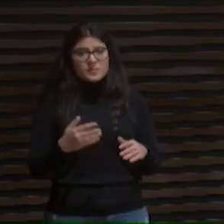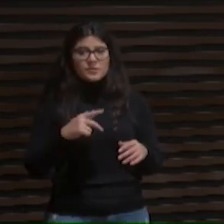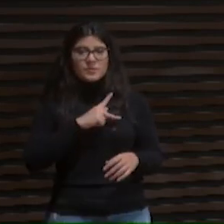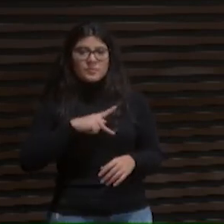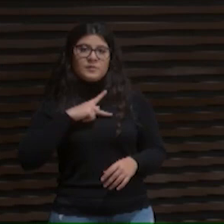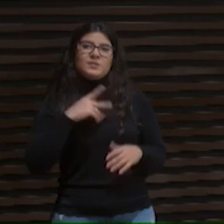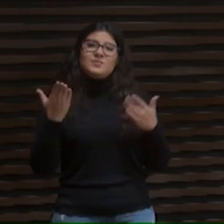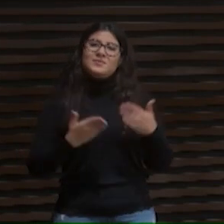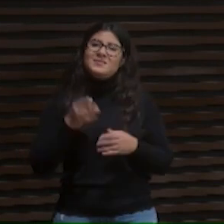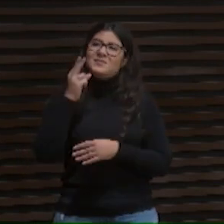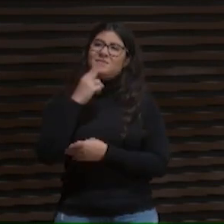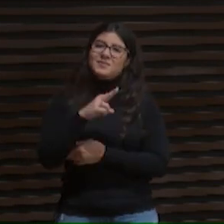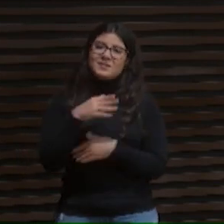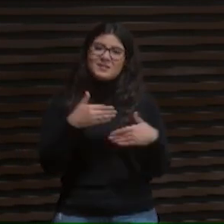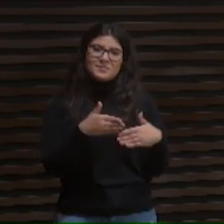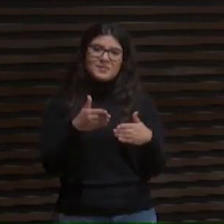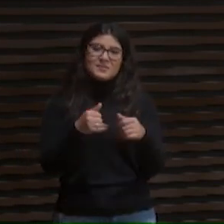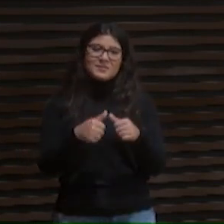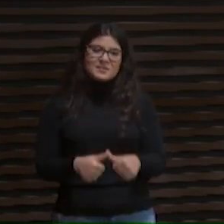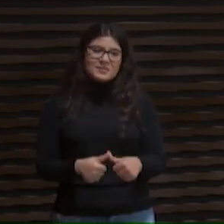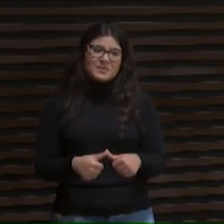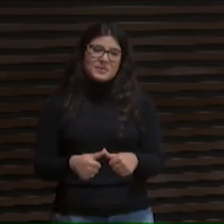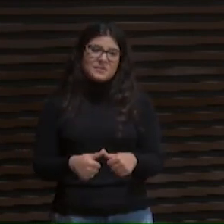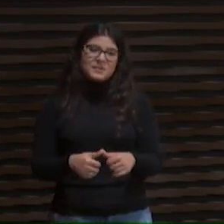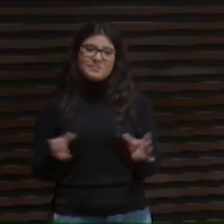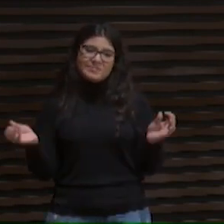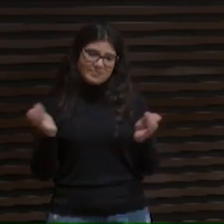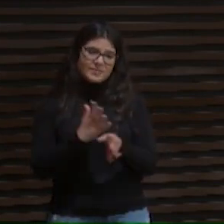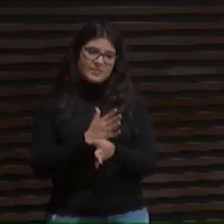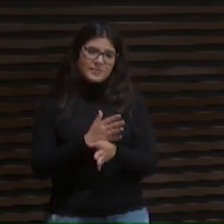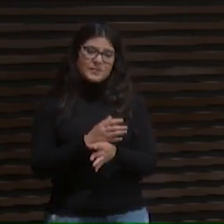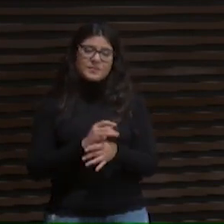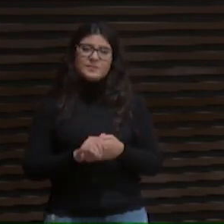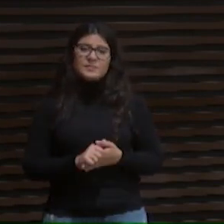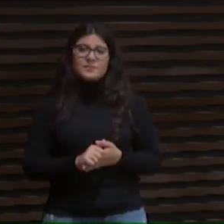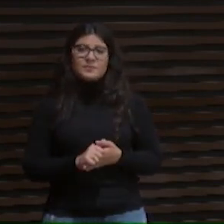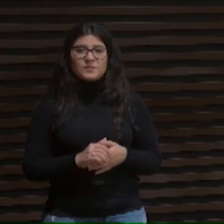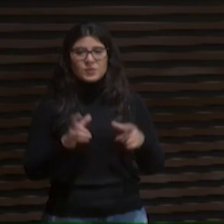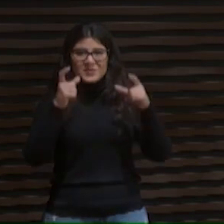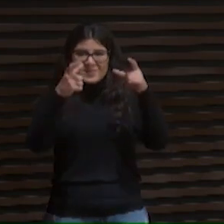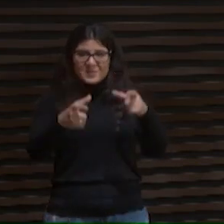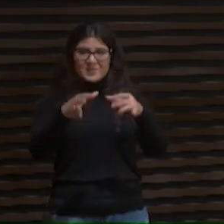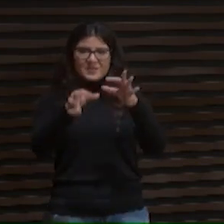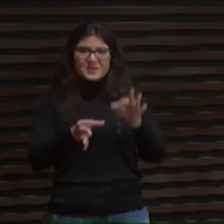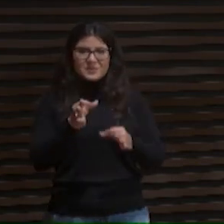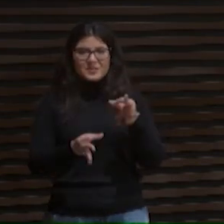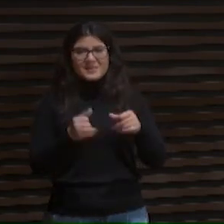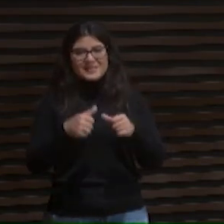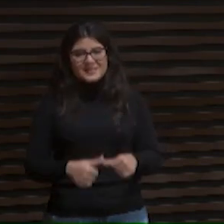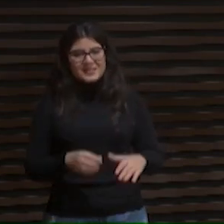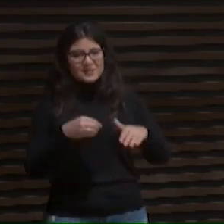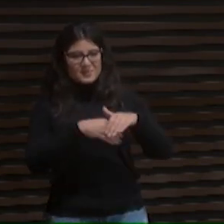vislumbrava que a caminhada estava praticamente completada. E a coroa da justiça lhe estava